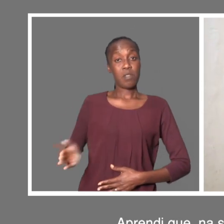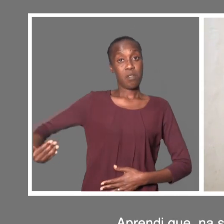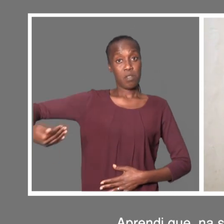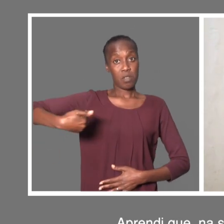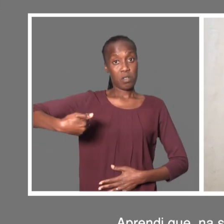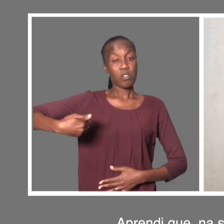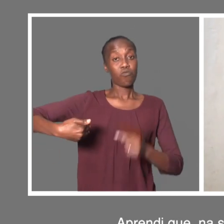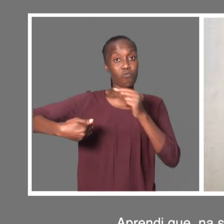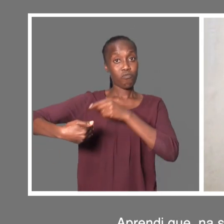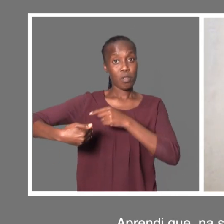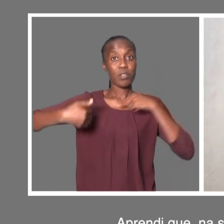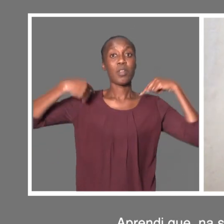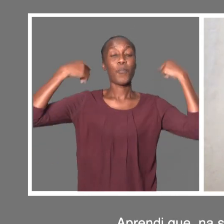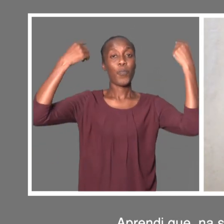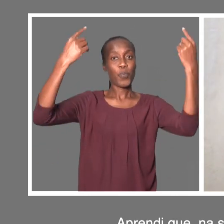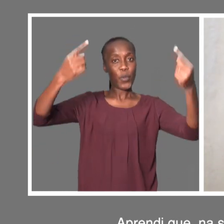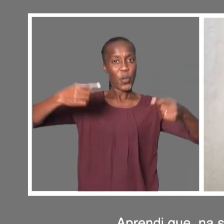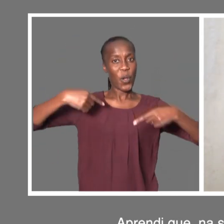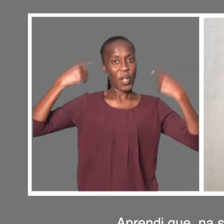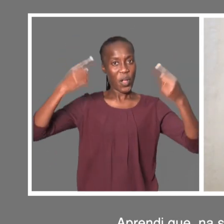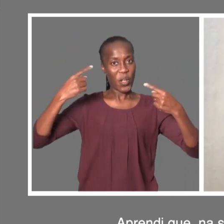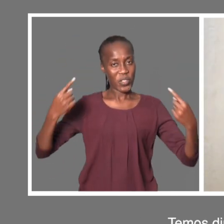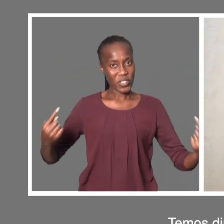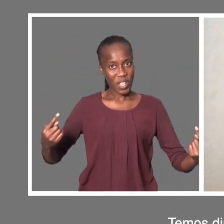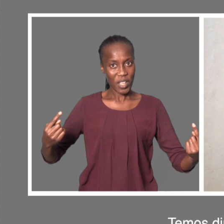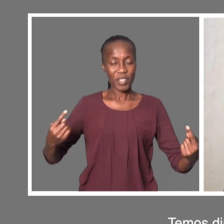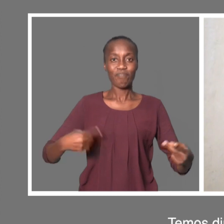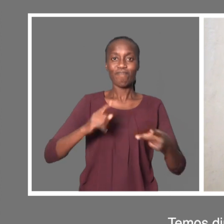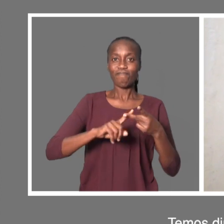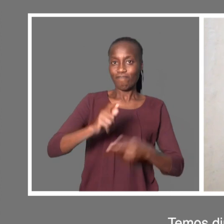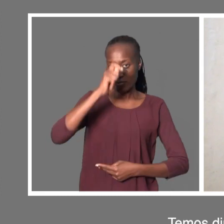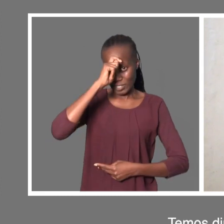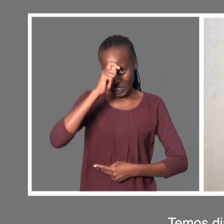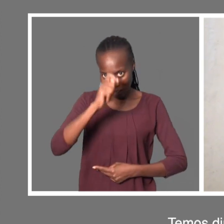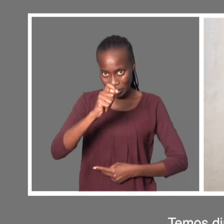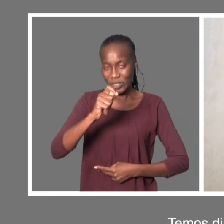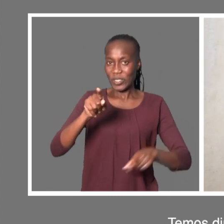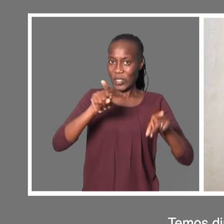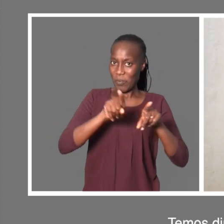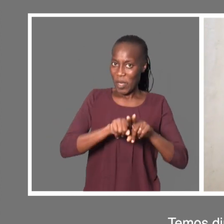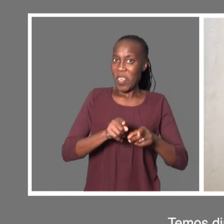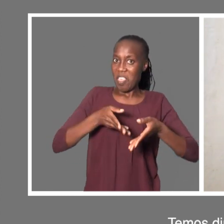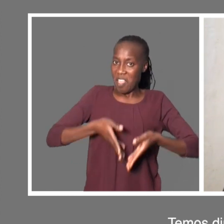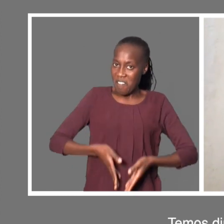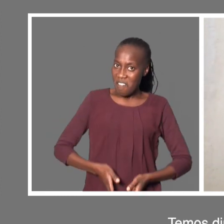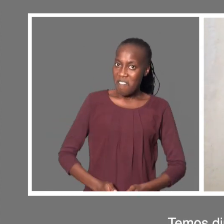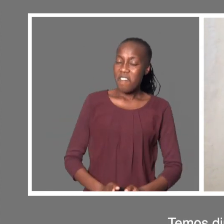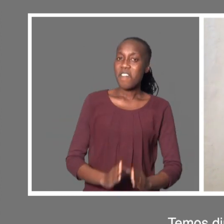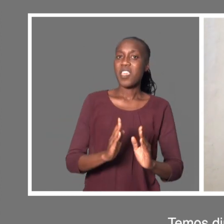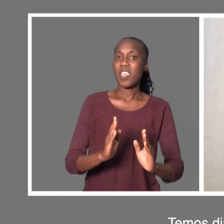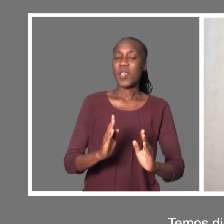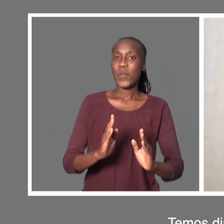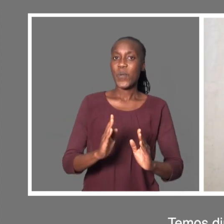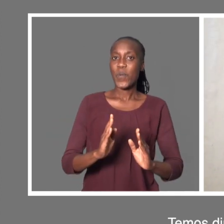na sociedade eu tenho ouvido em Portugal nós vamos nos sentar pelos clientes também atacar